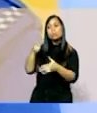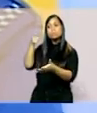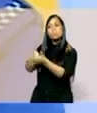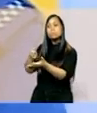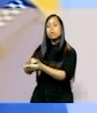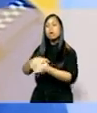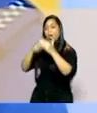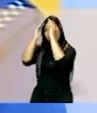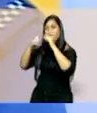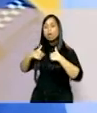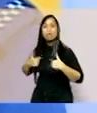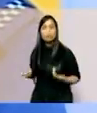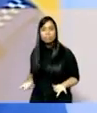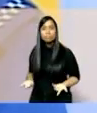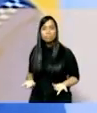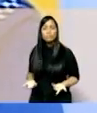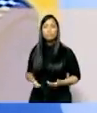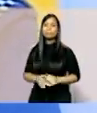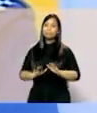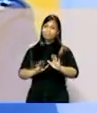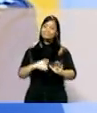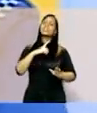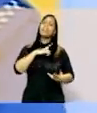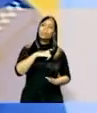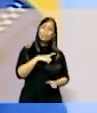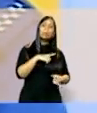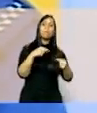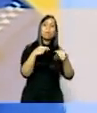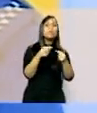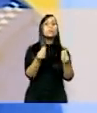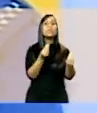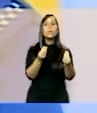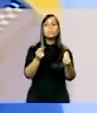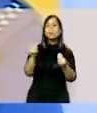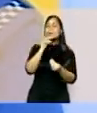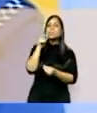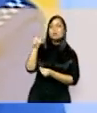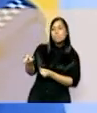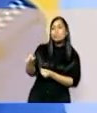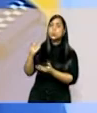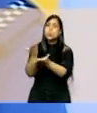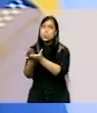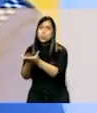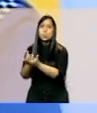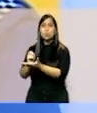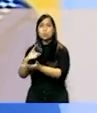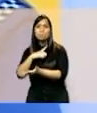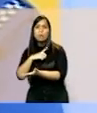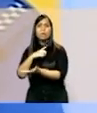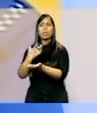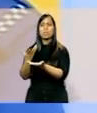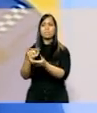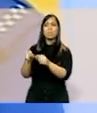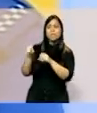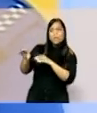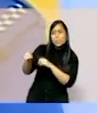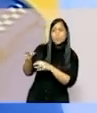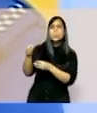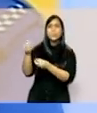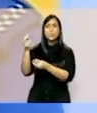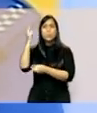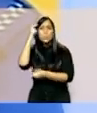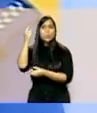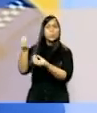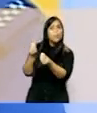alguma forma. Isso tem bastante a ver com o nível cultural que a pessoa tem, a formação que ela tem.